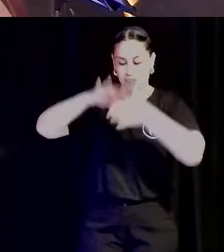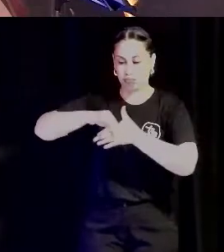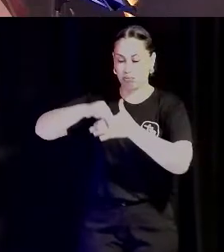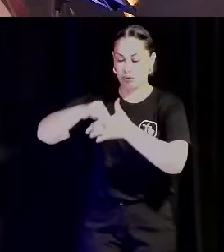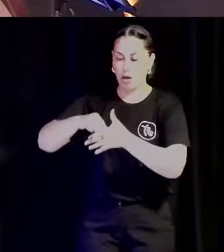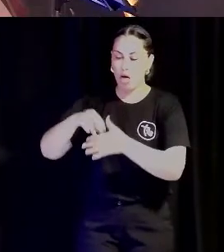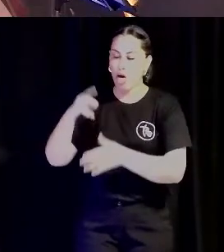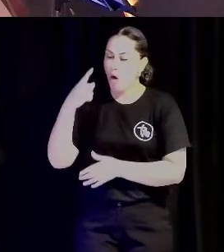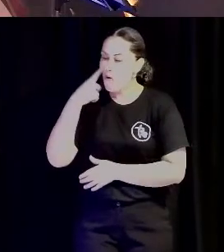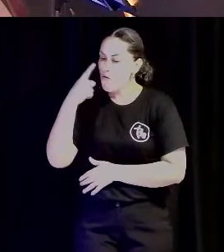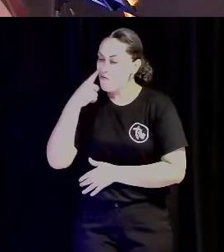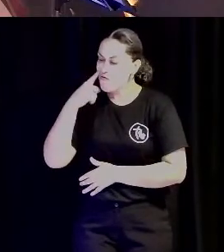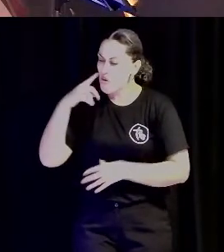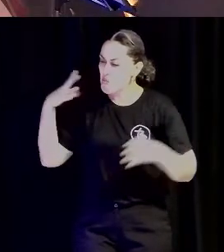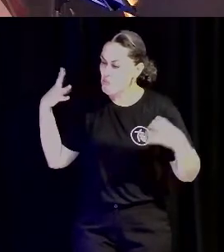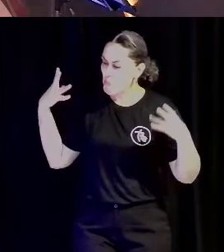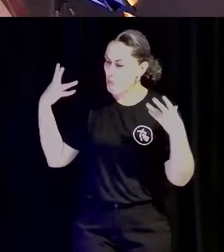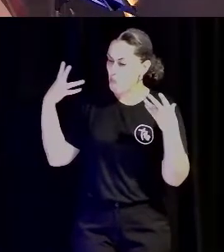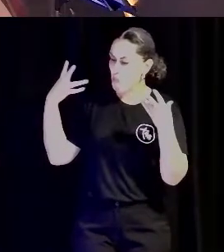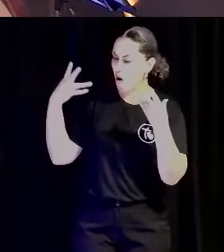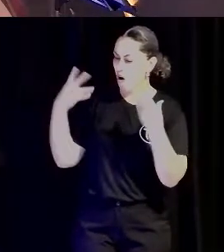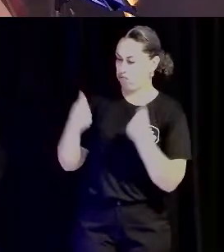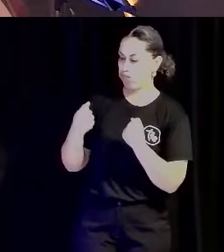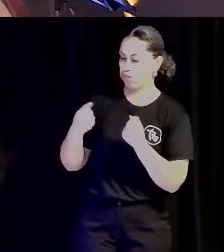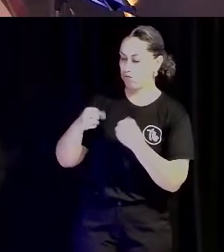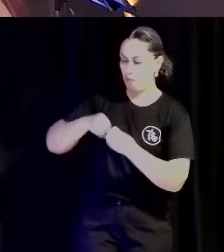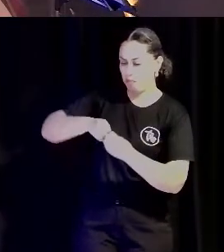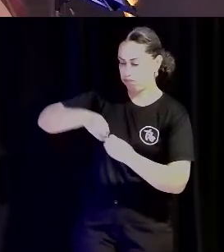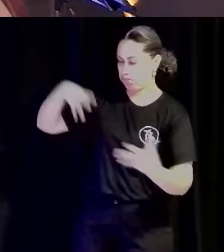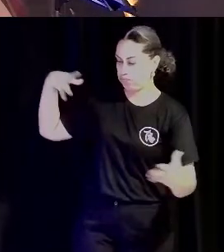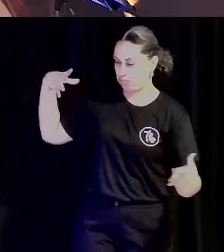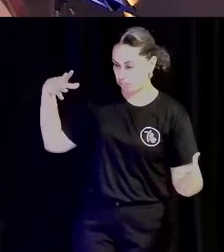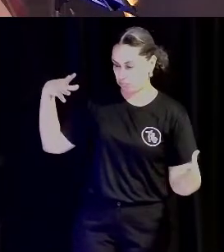Viram sinais, maravilhas.